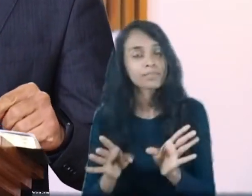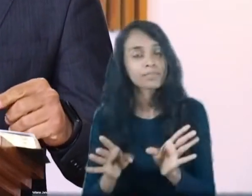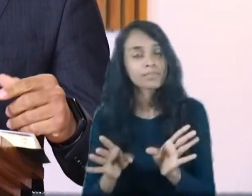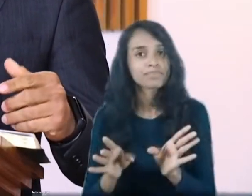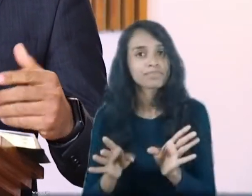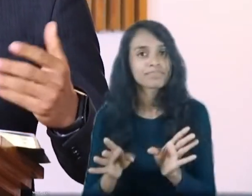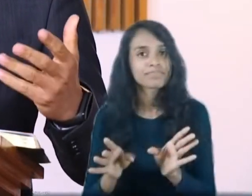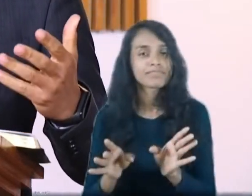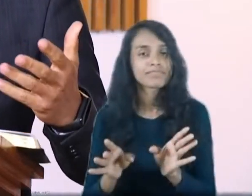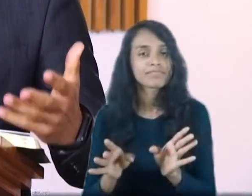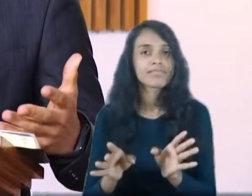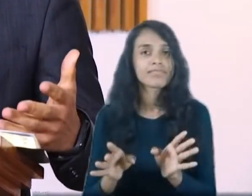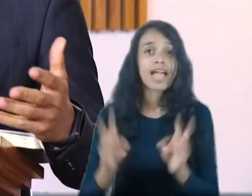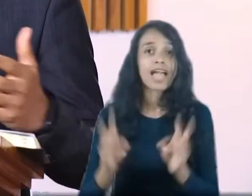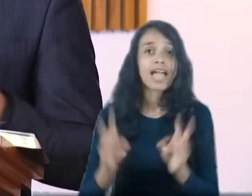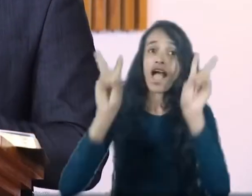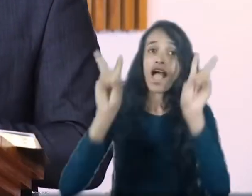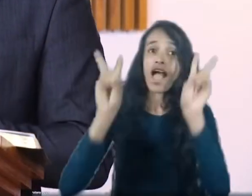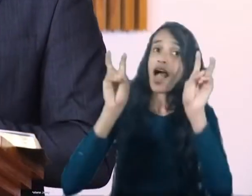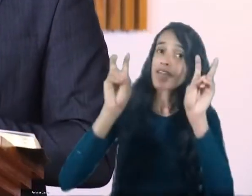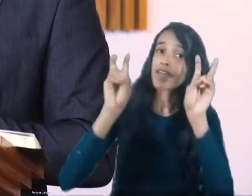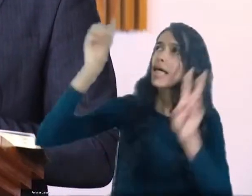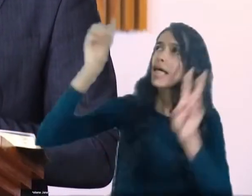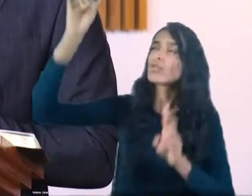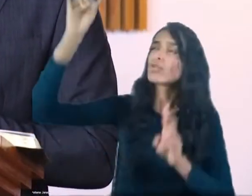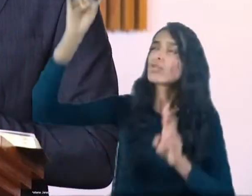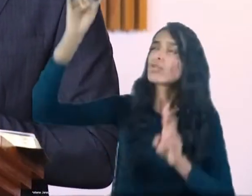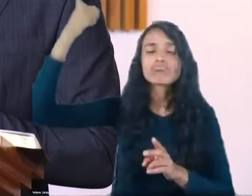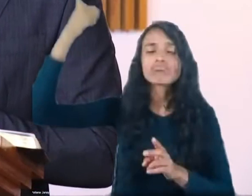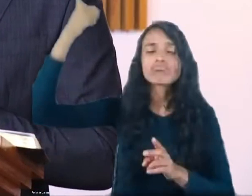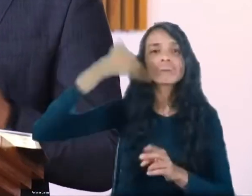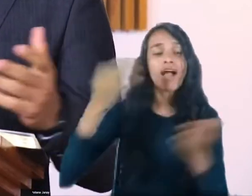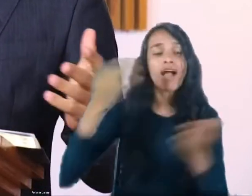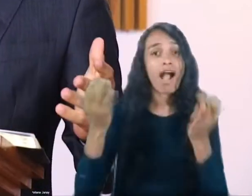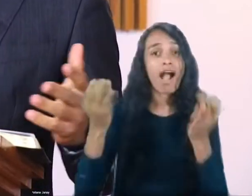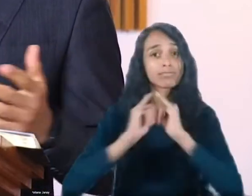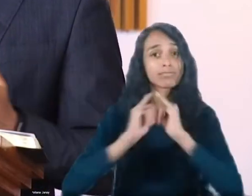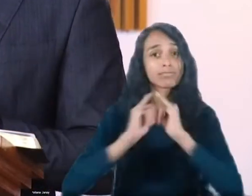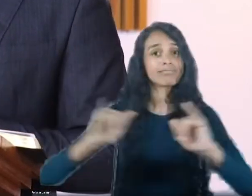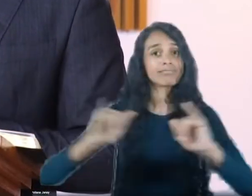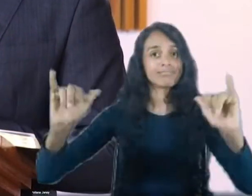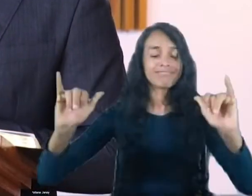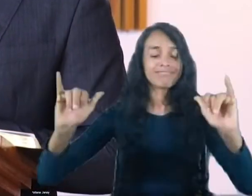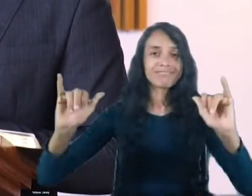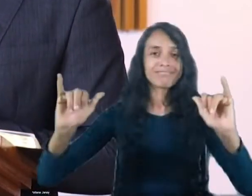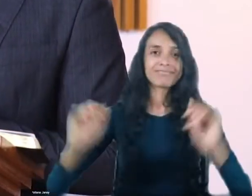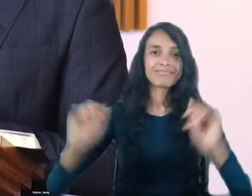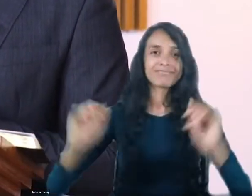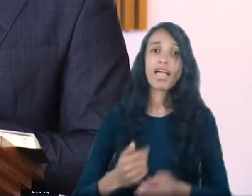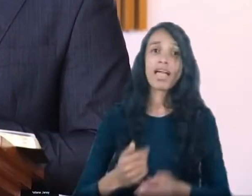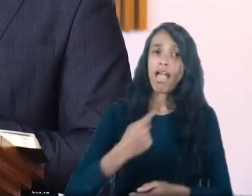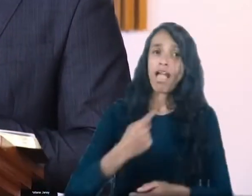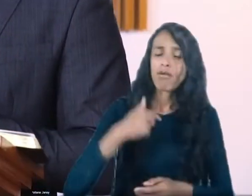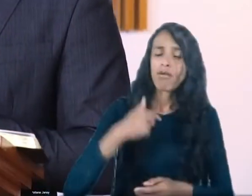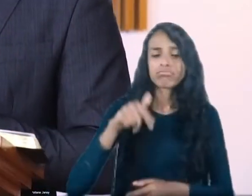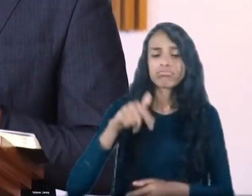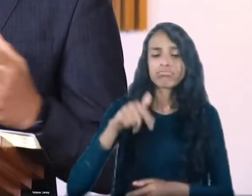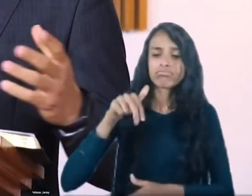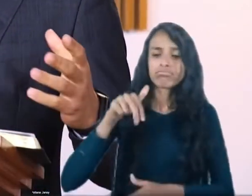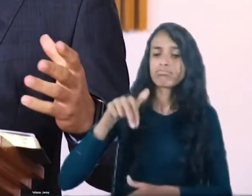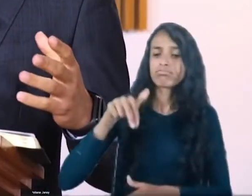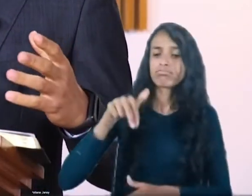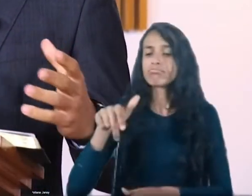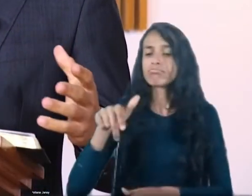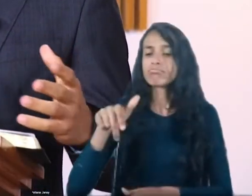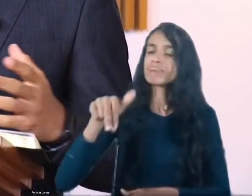que eu quero compartilhar com você nessa noite. Eu estava fazendo caminhada e, para